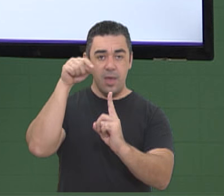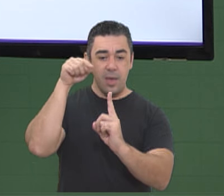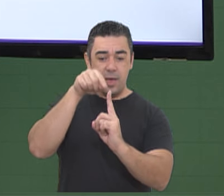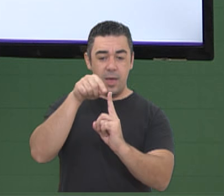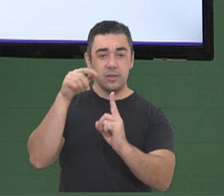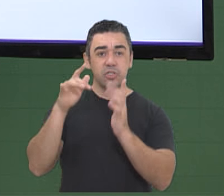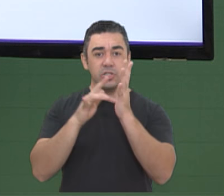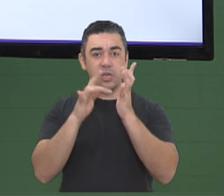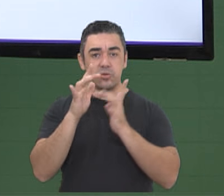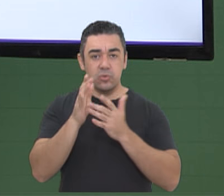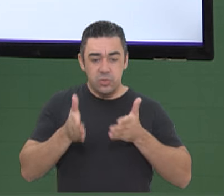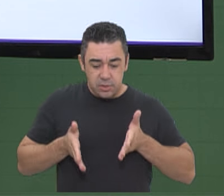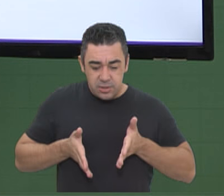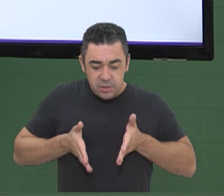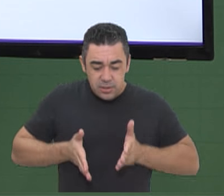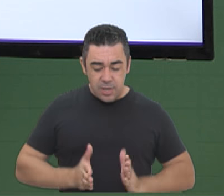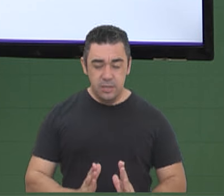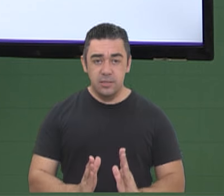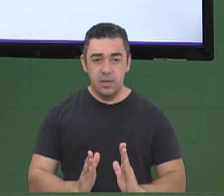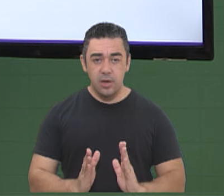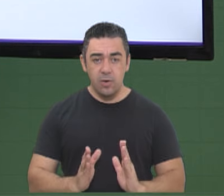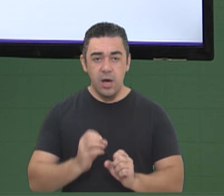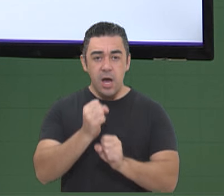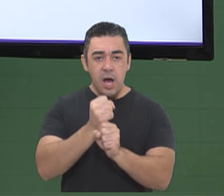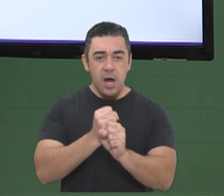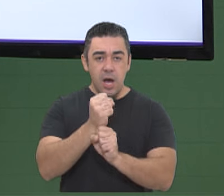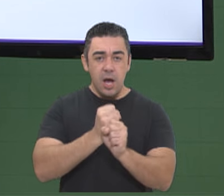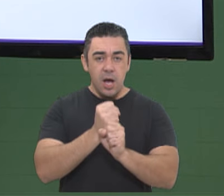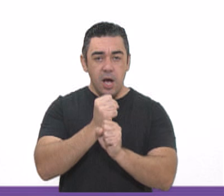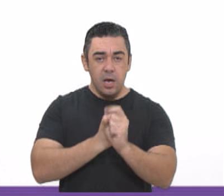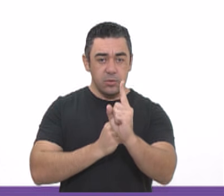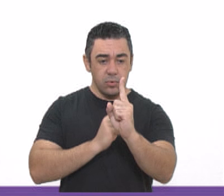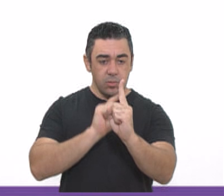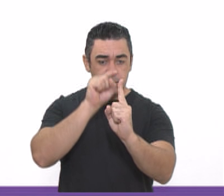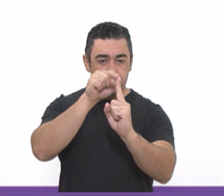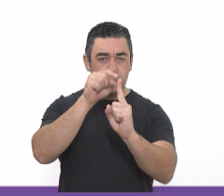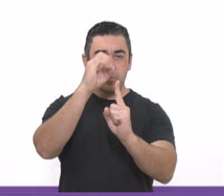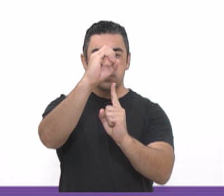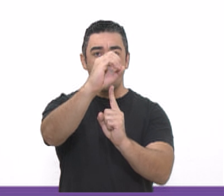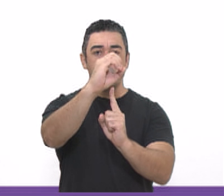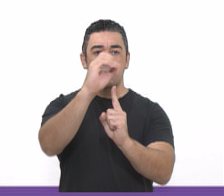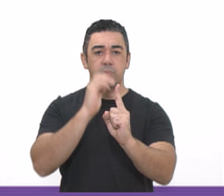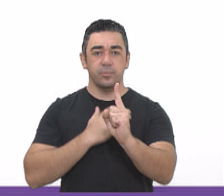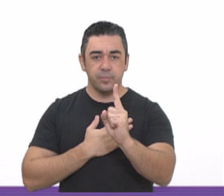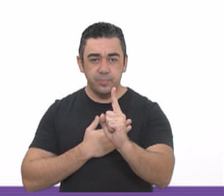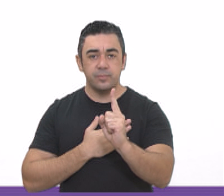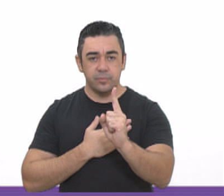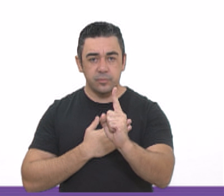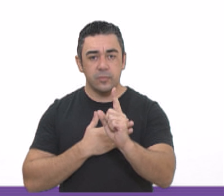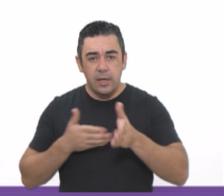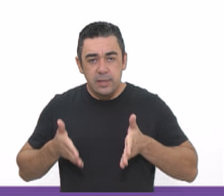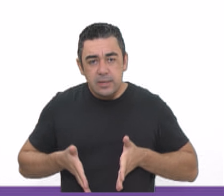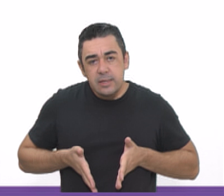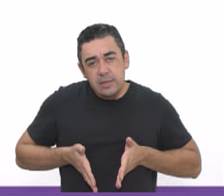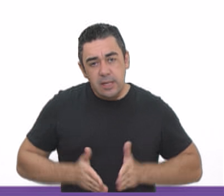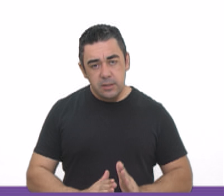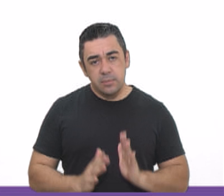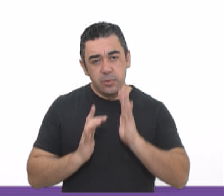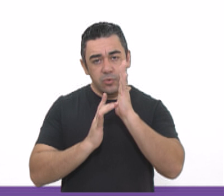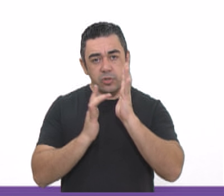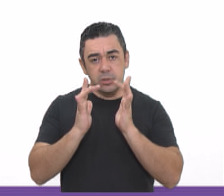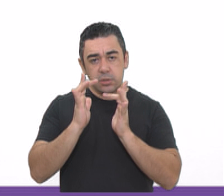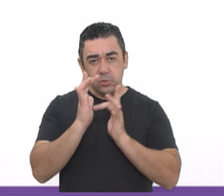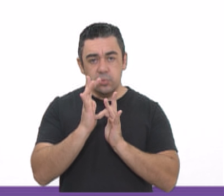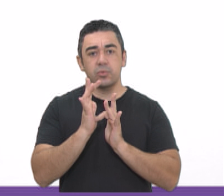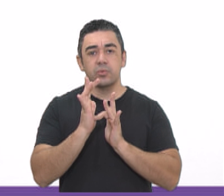nascimento de quem? De Jesus Cristo, né? Segundo o cristianismo, a gente tem o nascimento ali de Jesus Cristo.